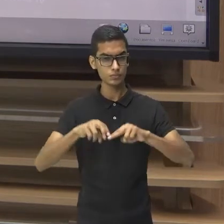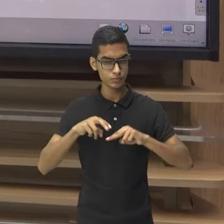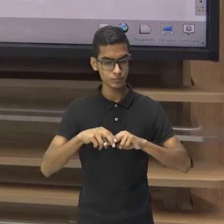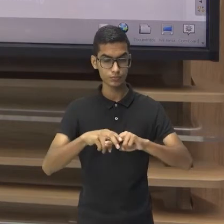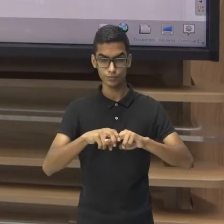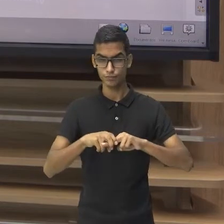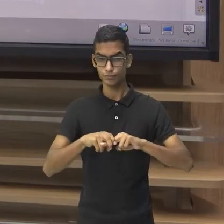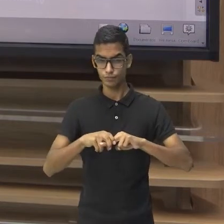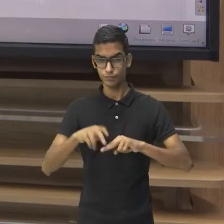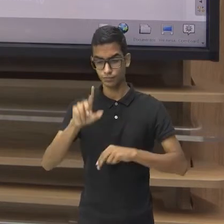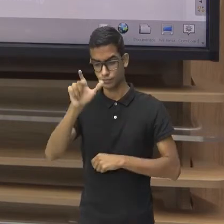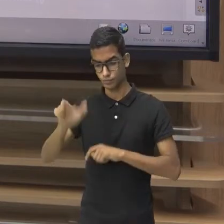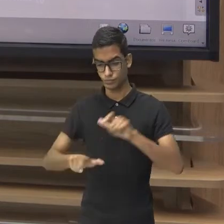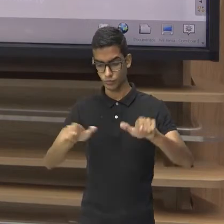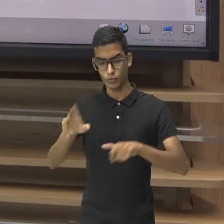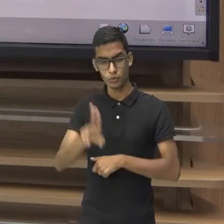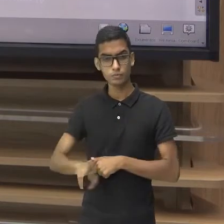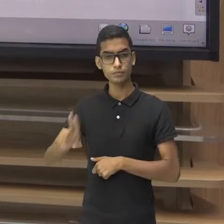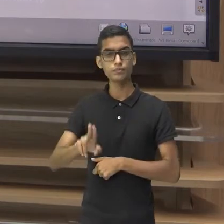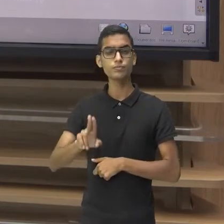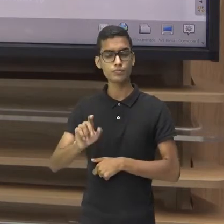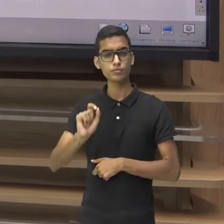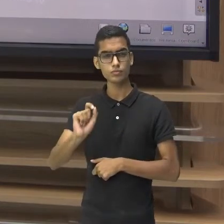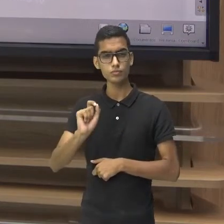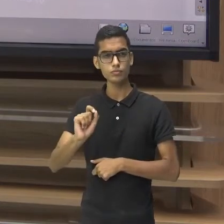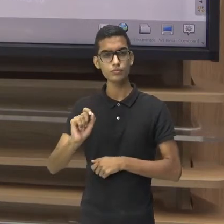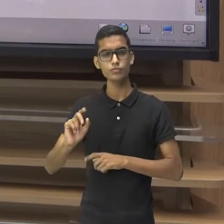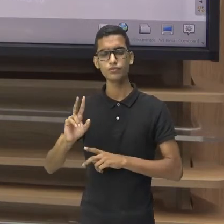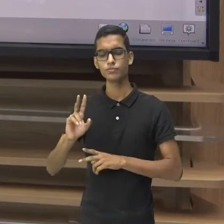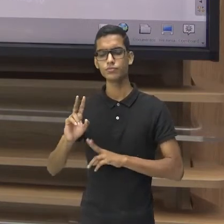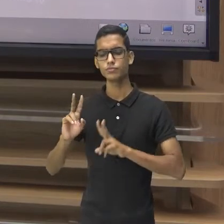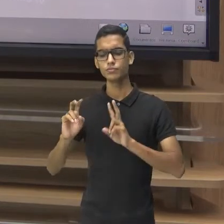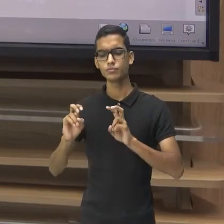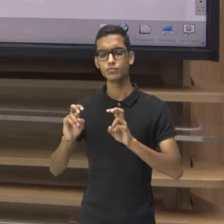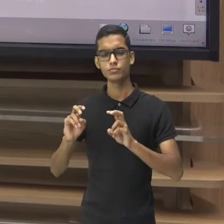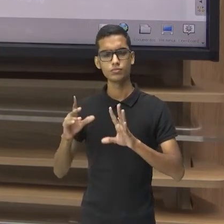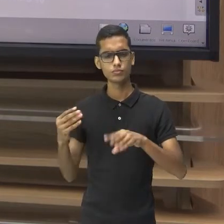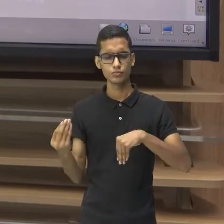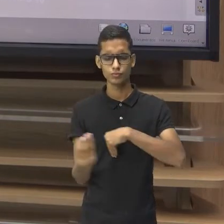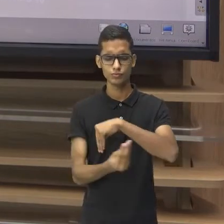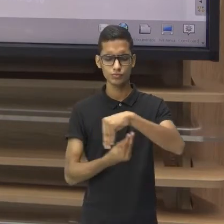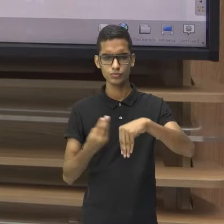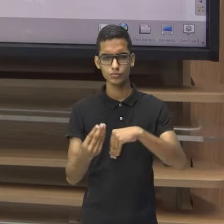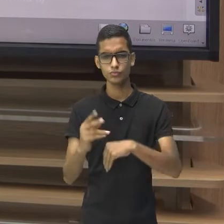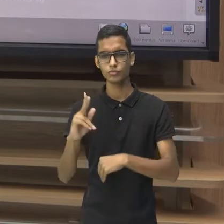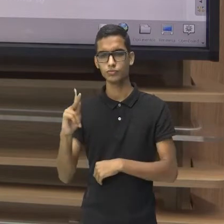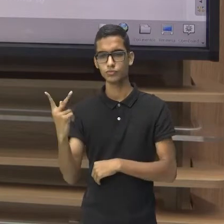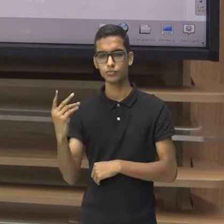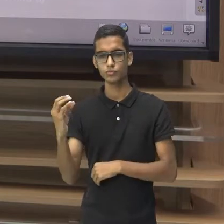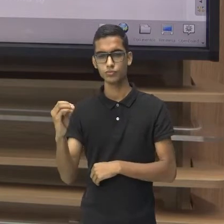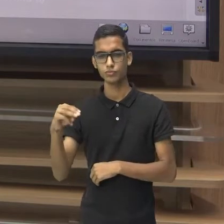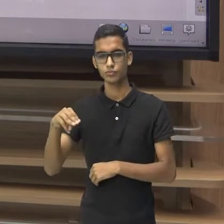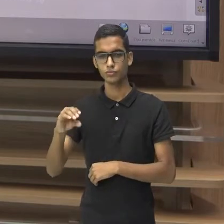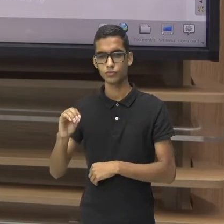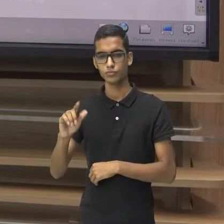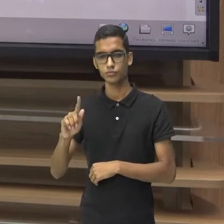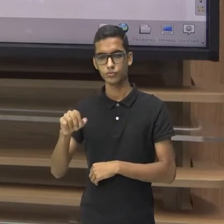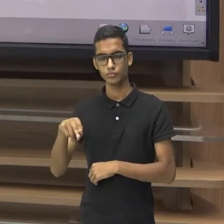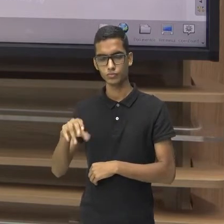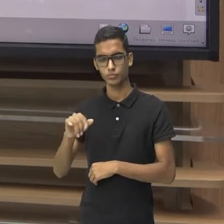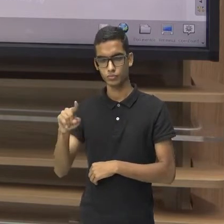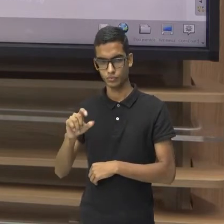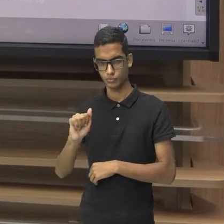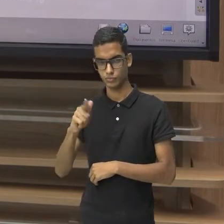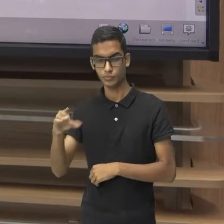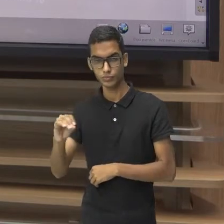que eles usam o termo que leva à homogeneização, impedindo a reflexão e